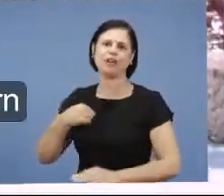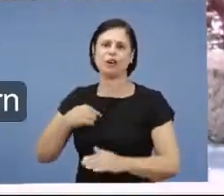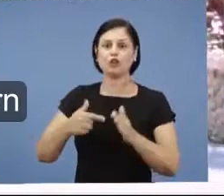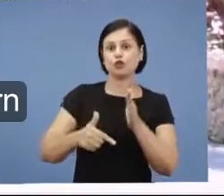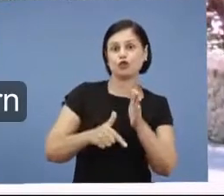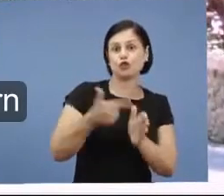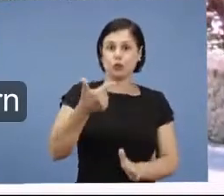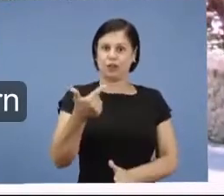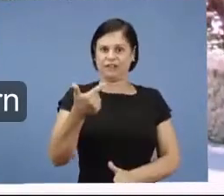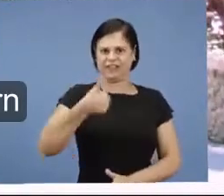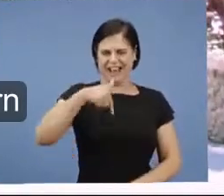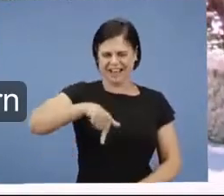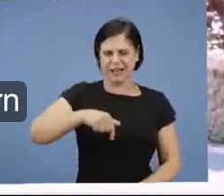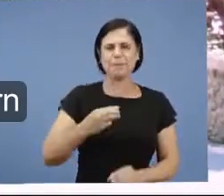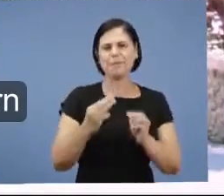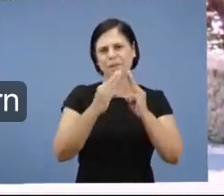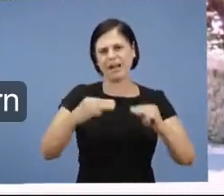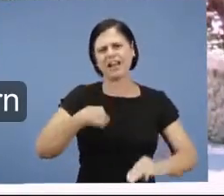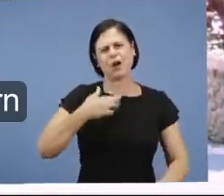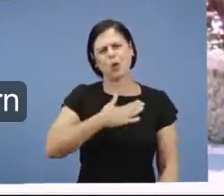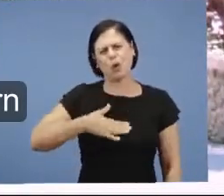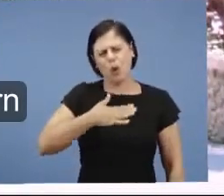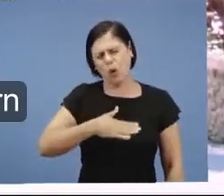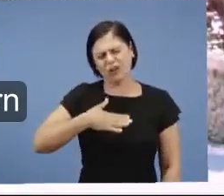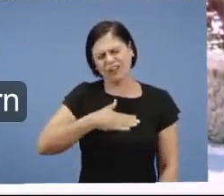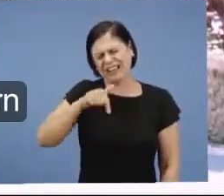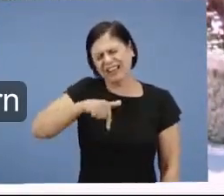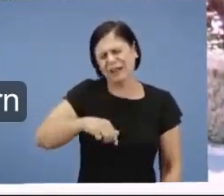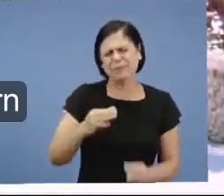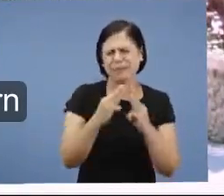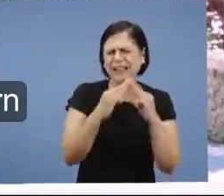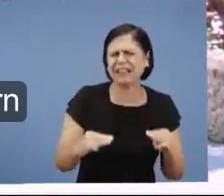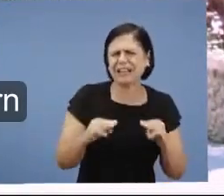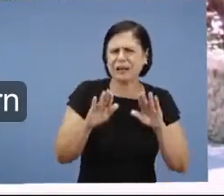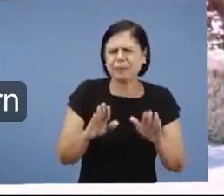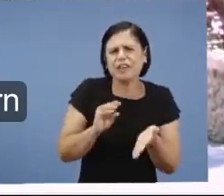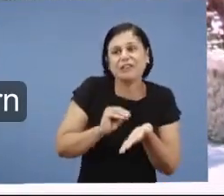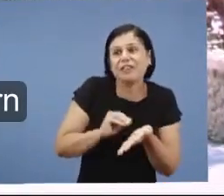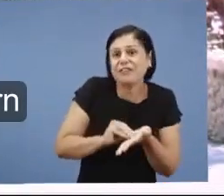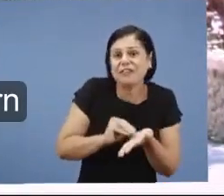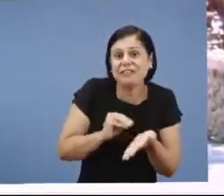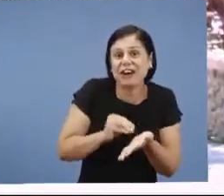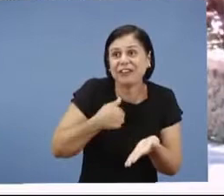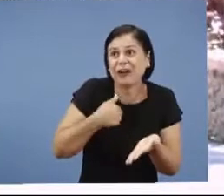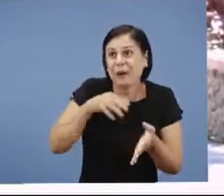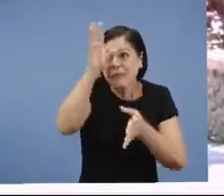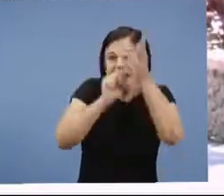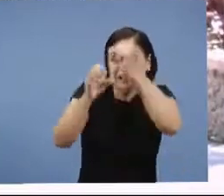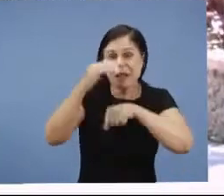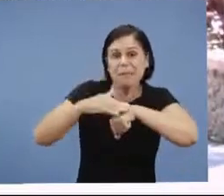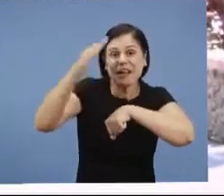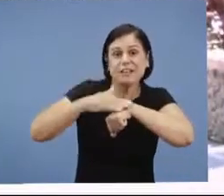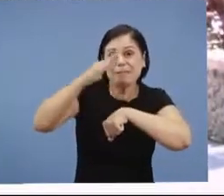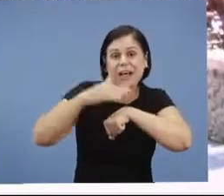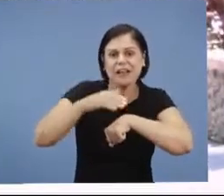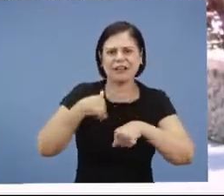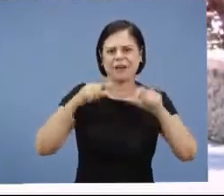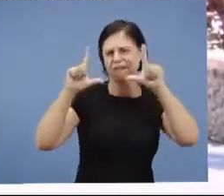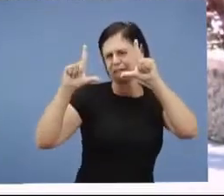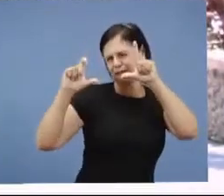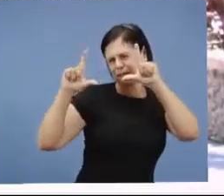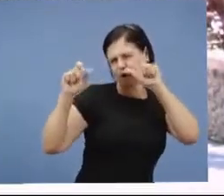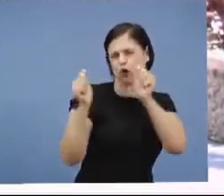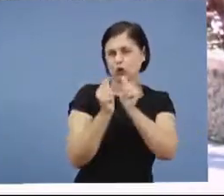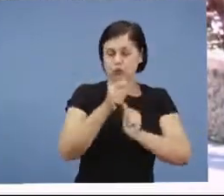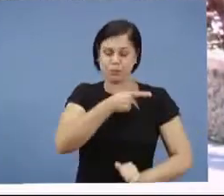Manaim, gente. Conheci bastante ainda no Manaim, mas falta muita coisa para me aprender. Tirei fotos com o